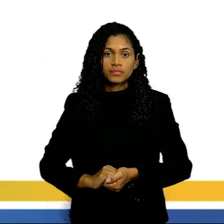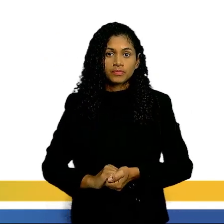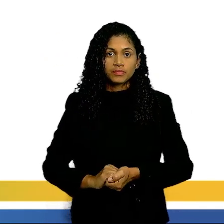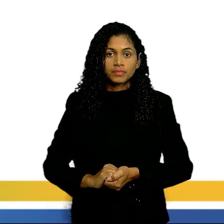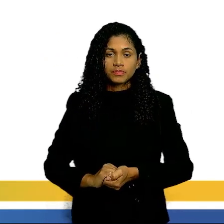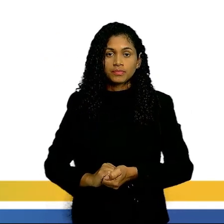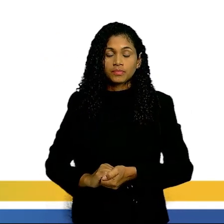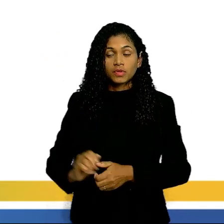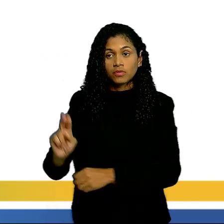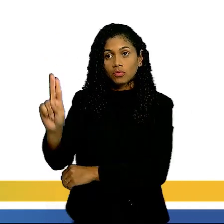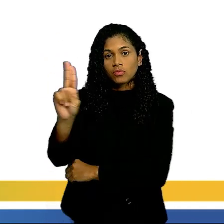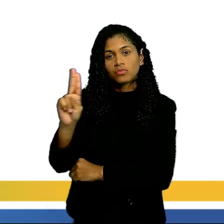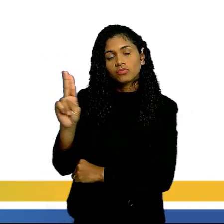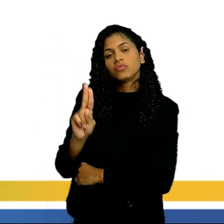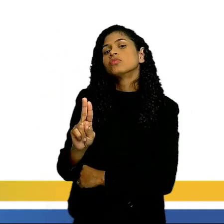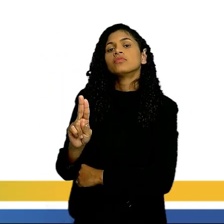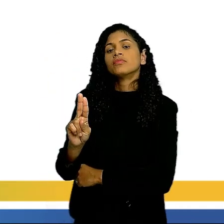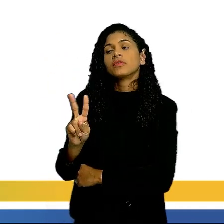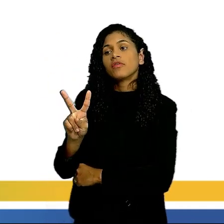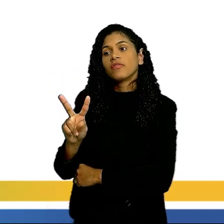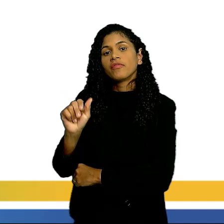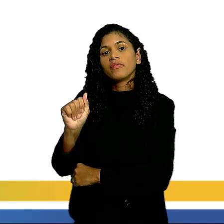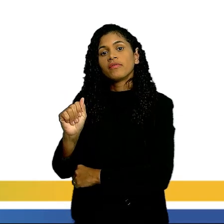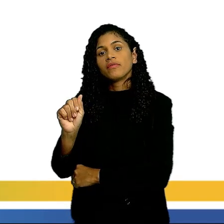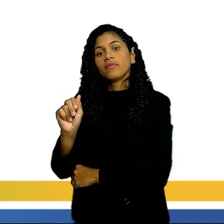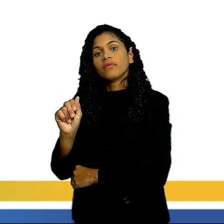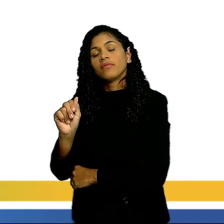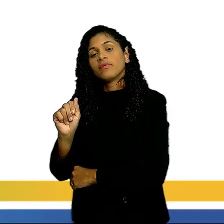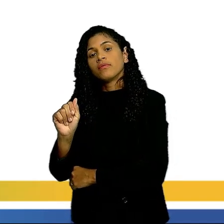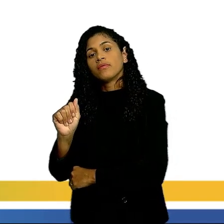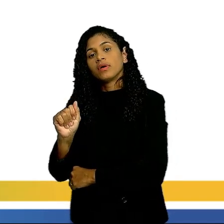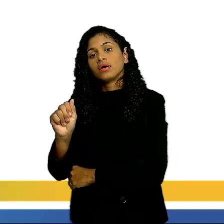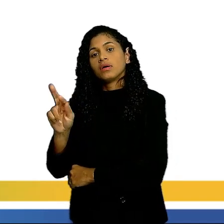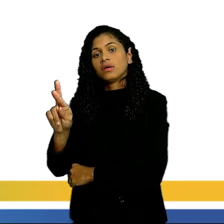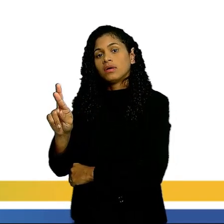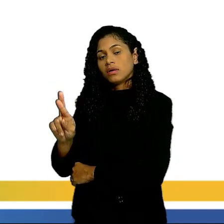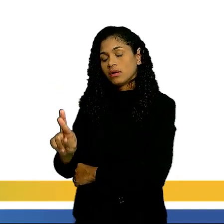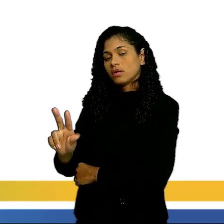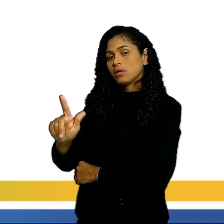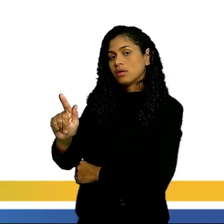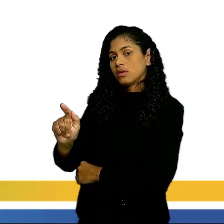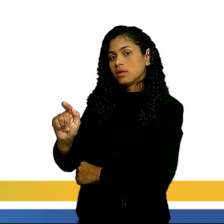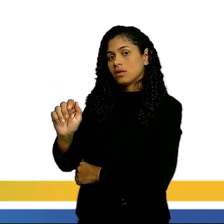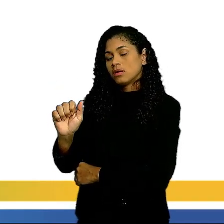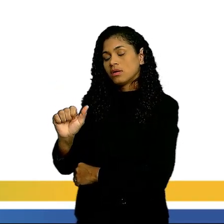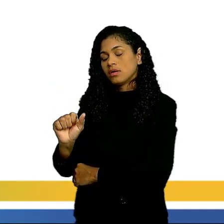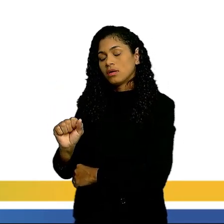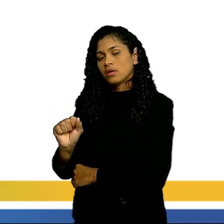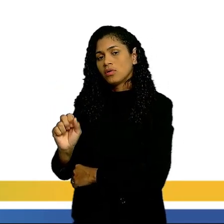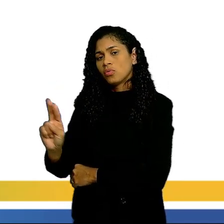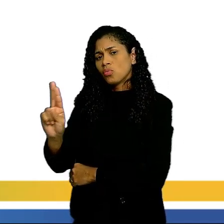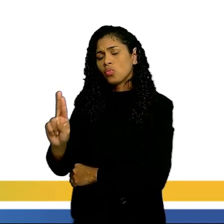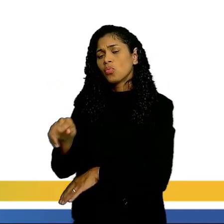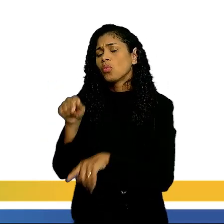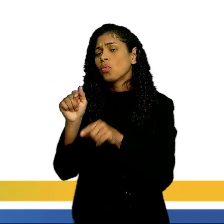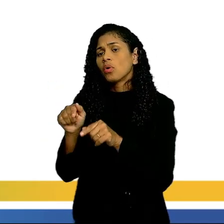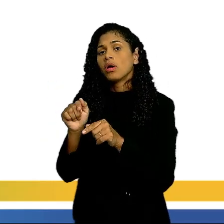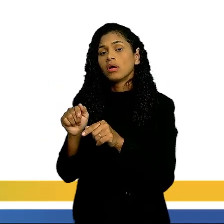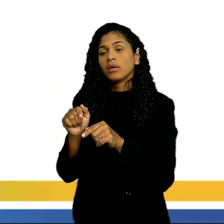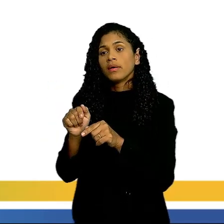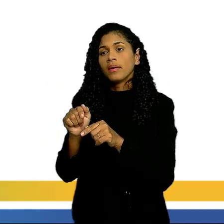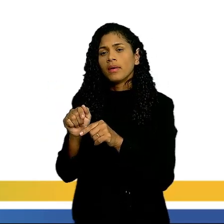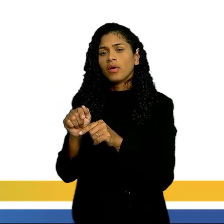acaba utilizando esse movimento comunista, né, a intentona comunista, como um pretexto